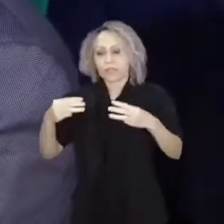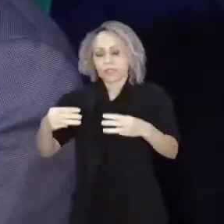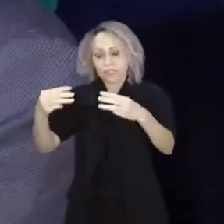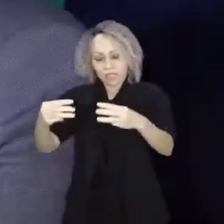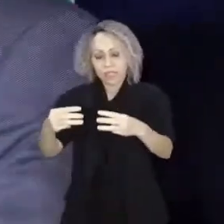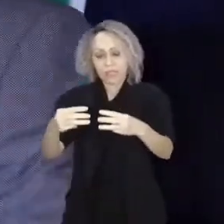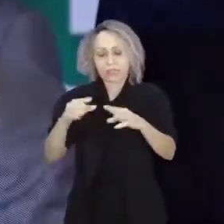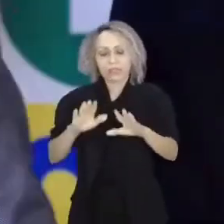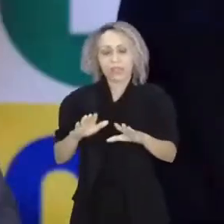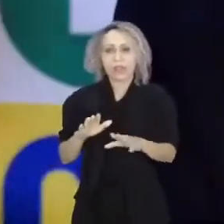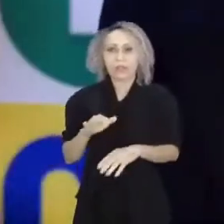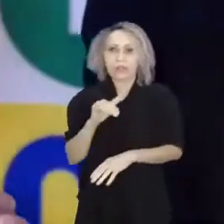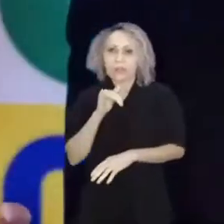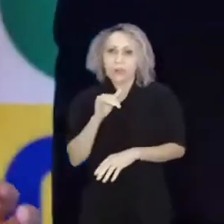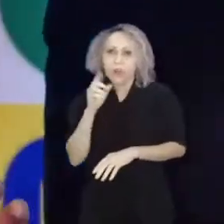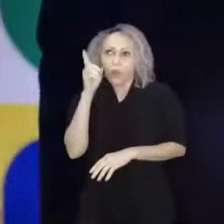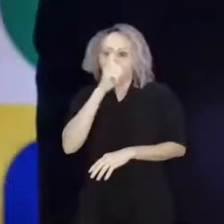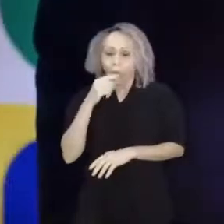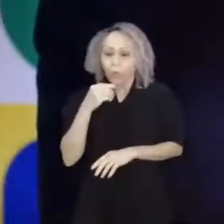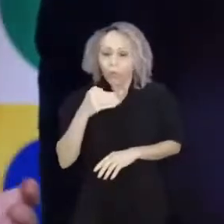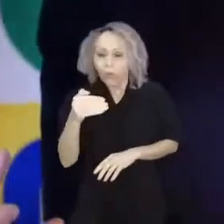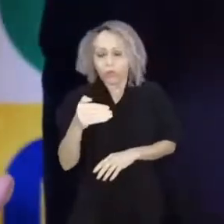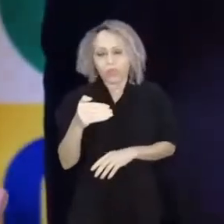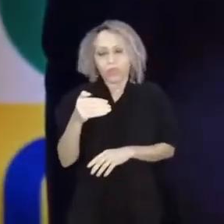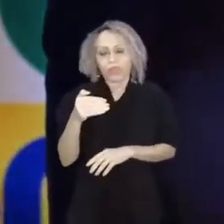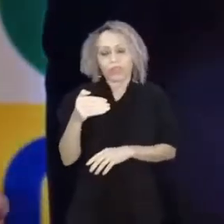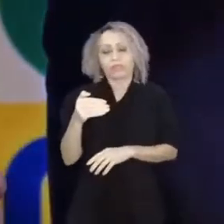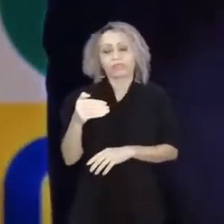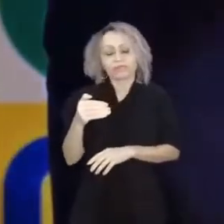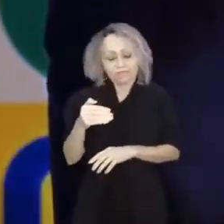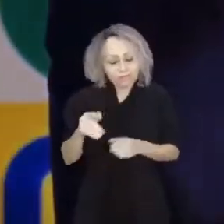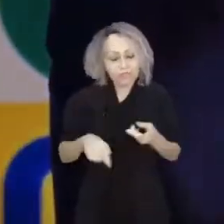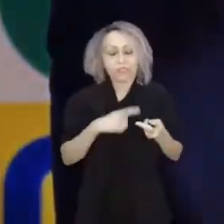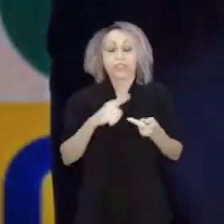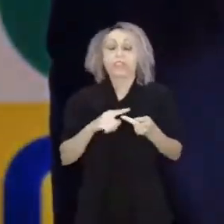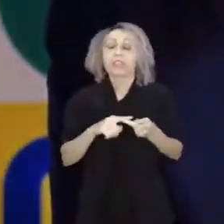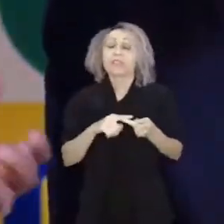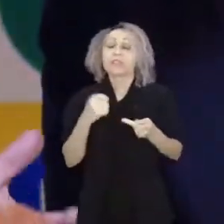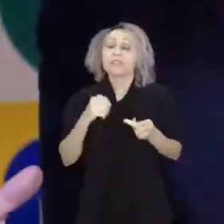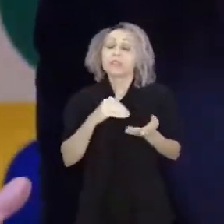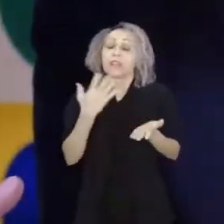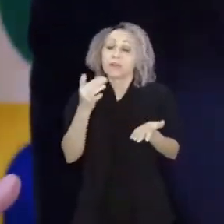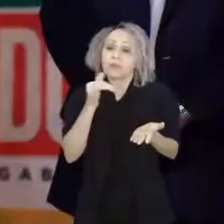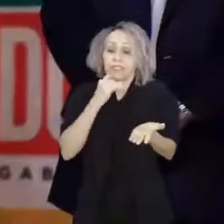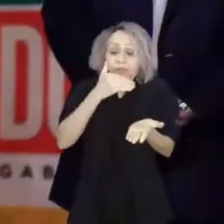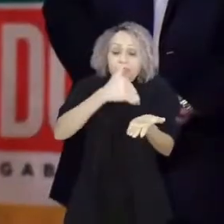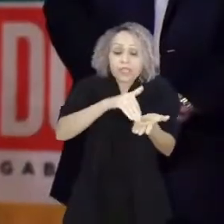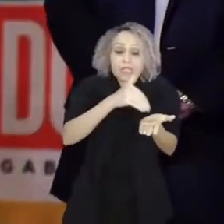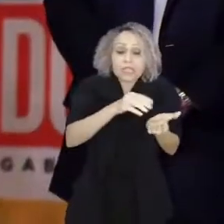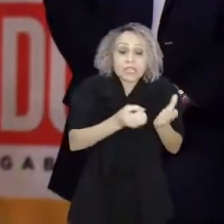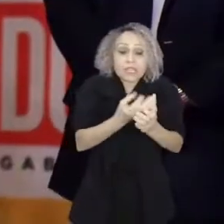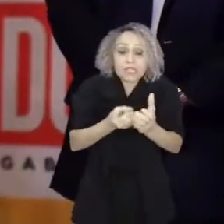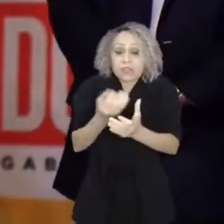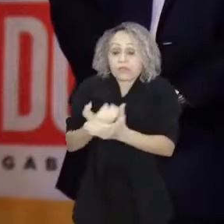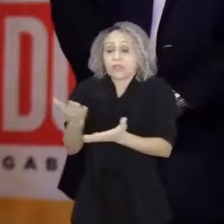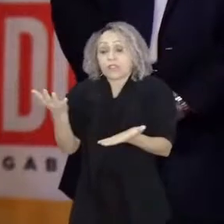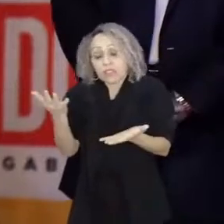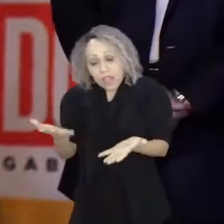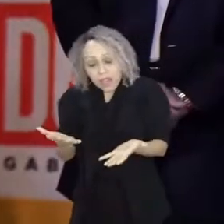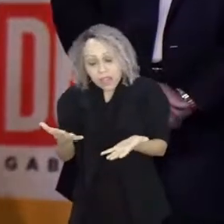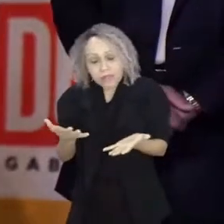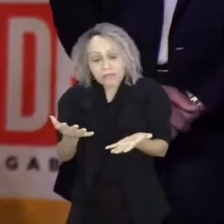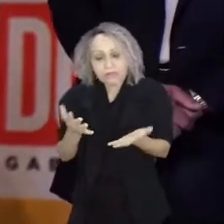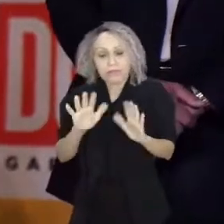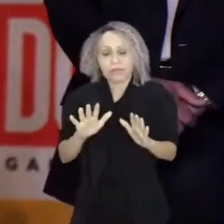que nós vamos ter e a quantidade de secretaria que nós vamos criar. Então, a partir do momento que eu definir, aí eu vou definir